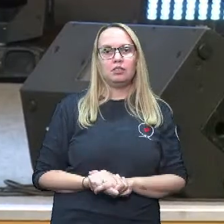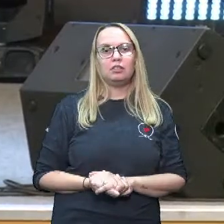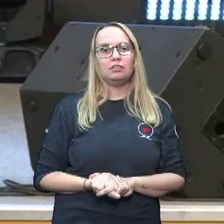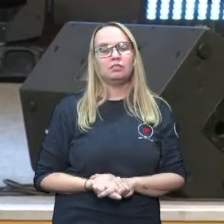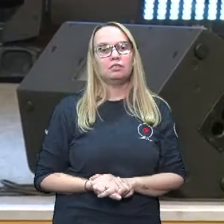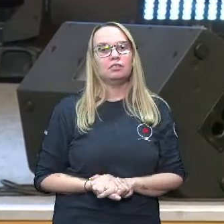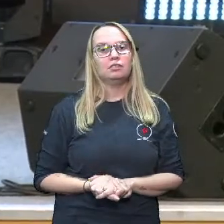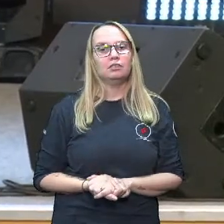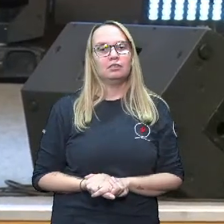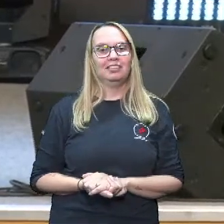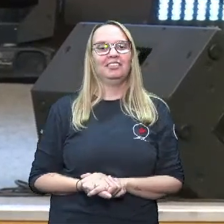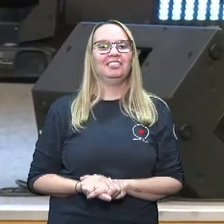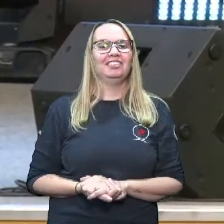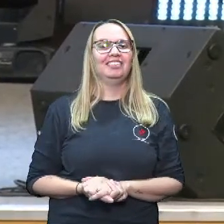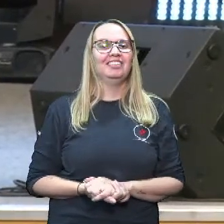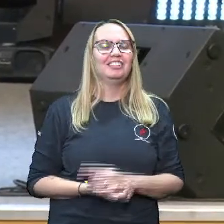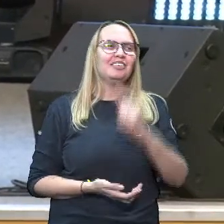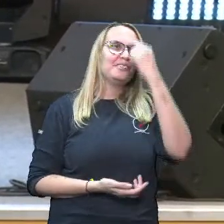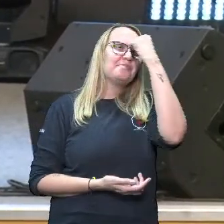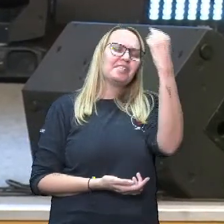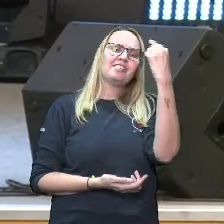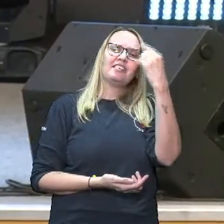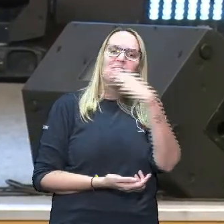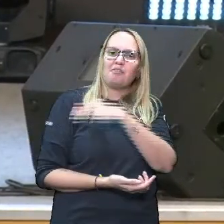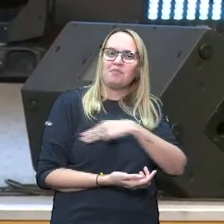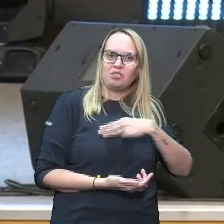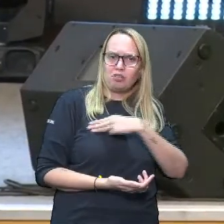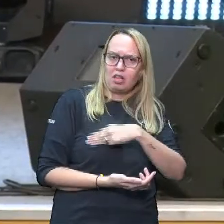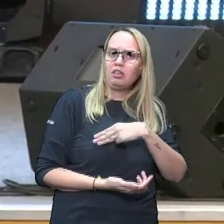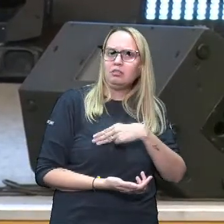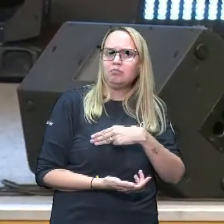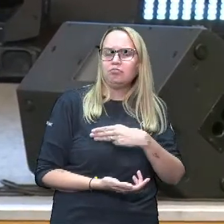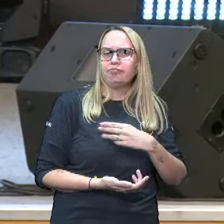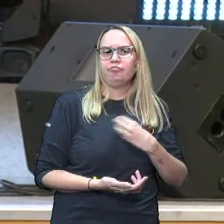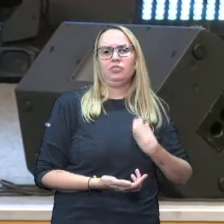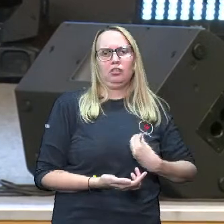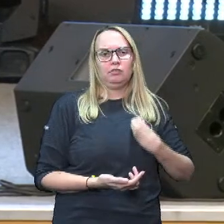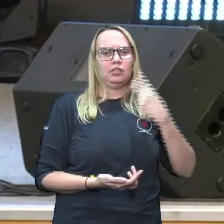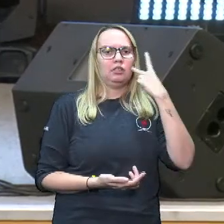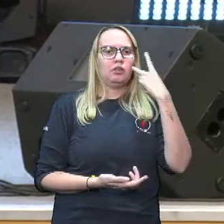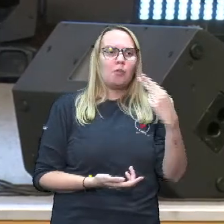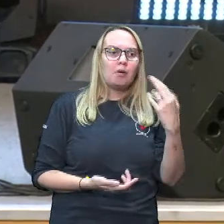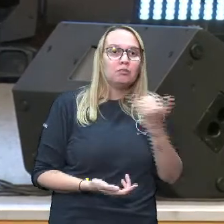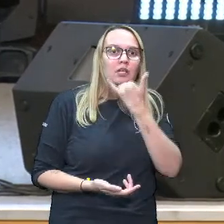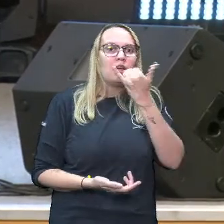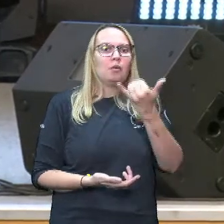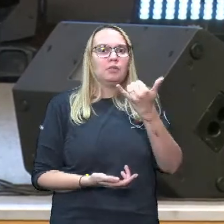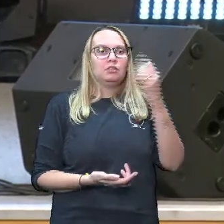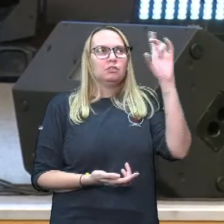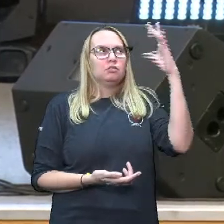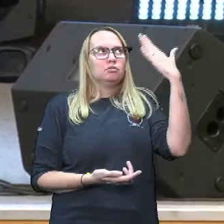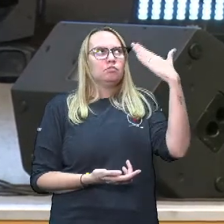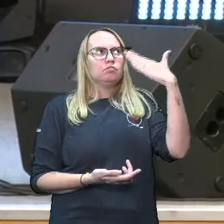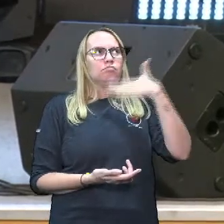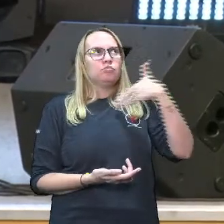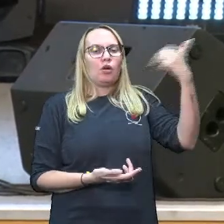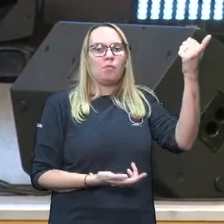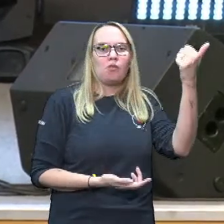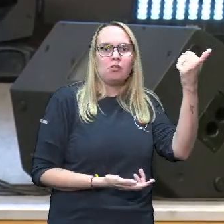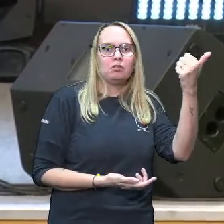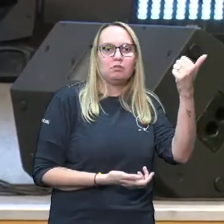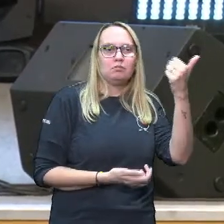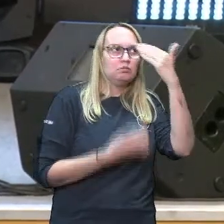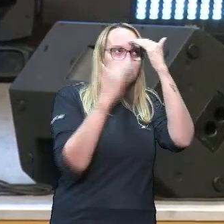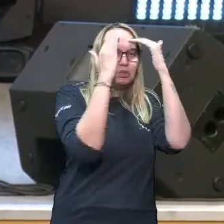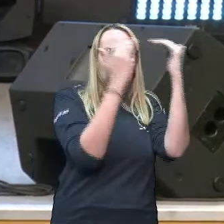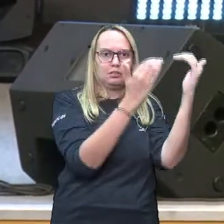visualizei de cara um missionário. Eu pensei, um missionário que vivia uma vida normal e de repente ouviu um chamado de Deus e seguiu.